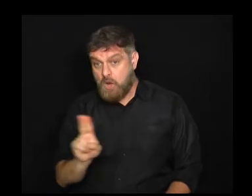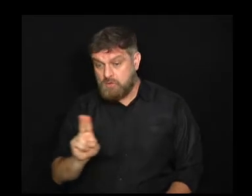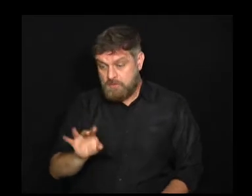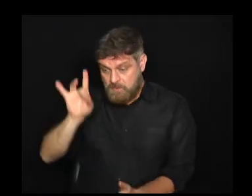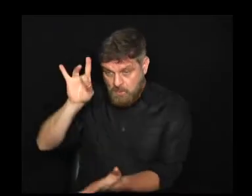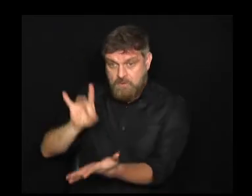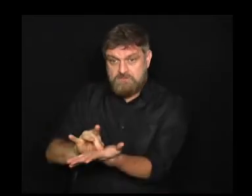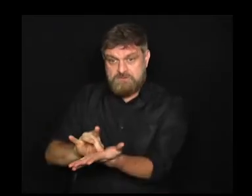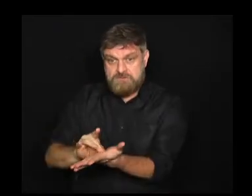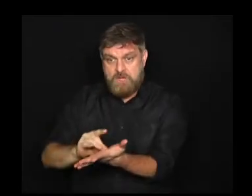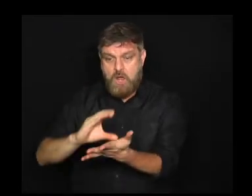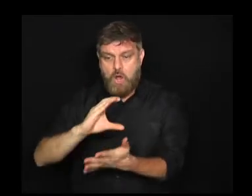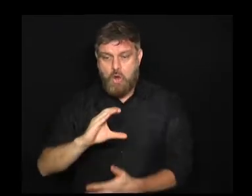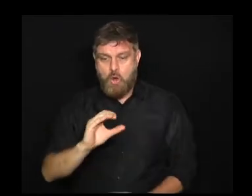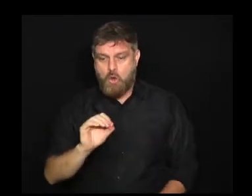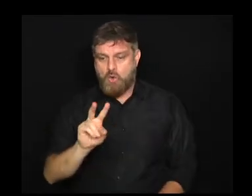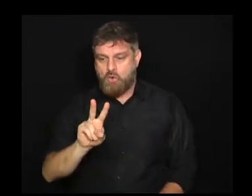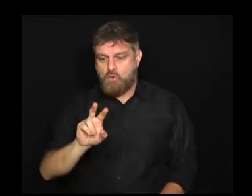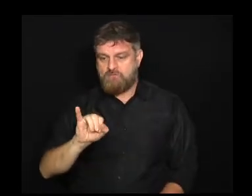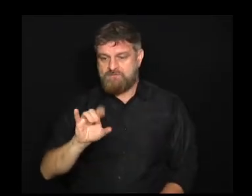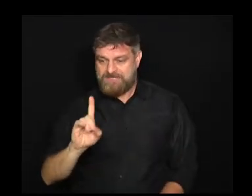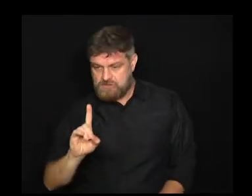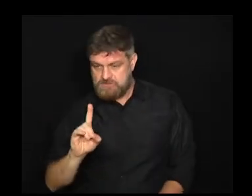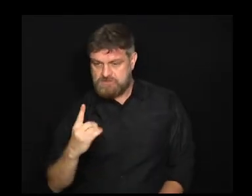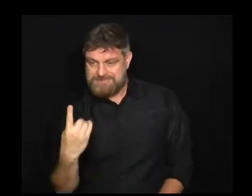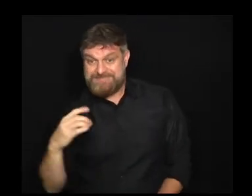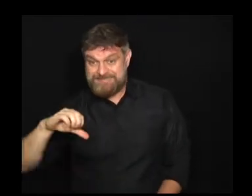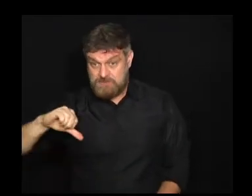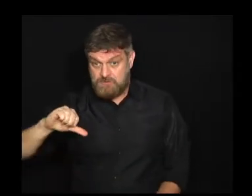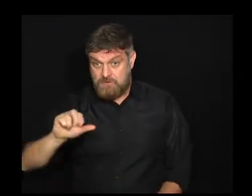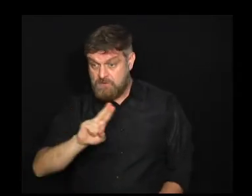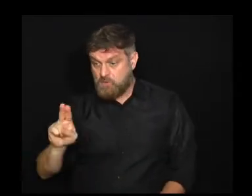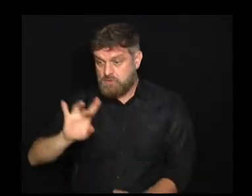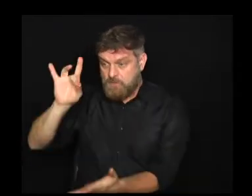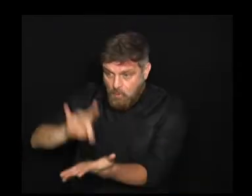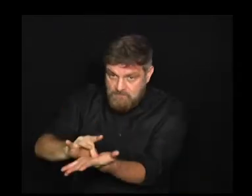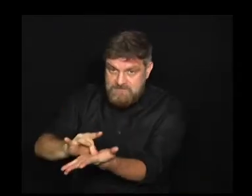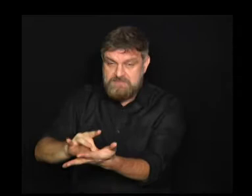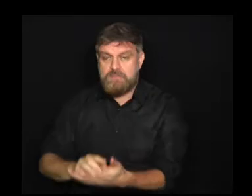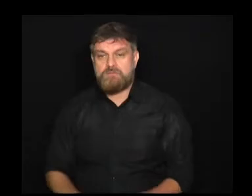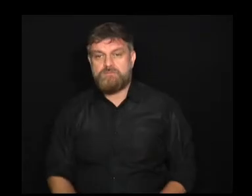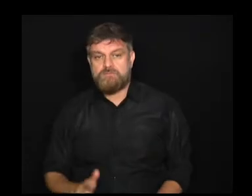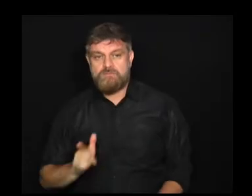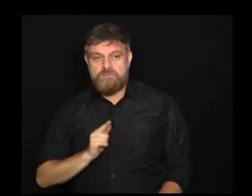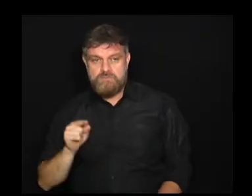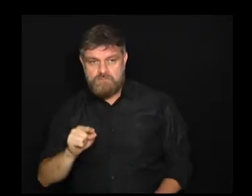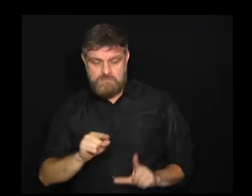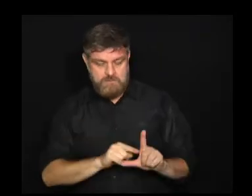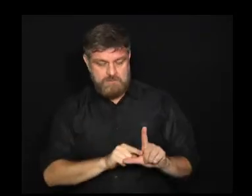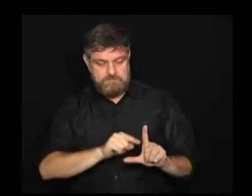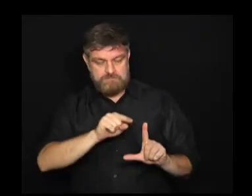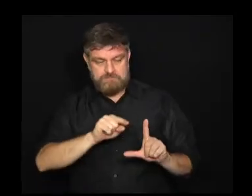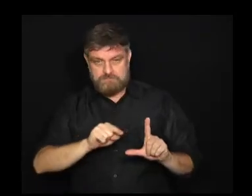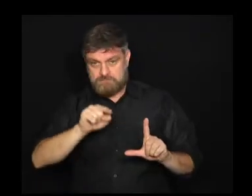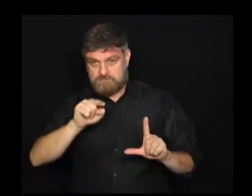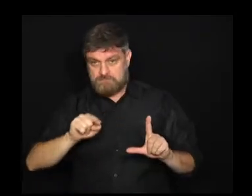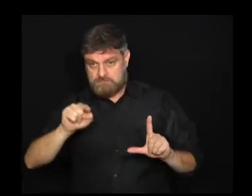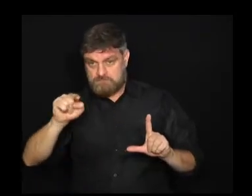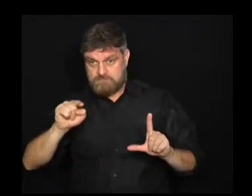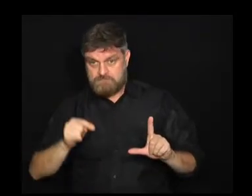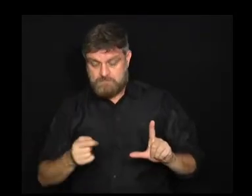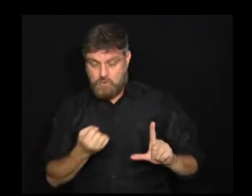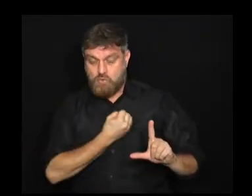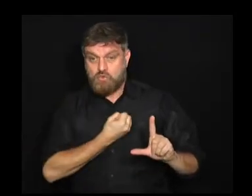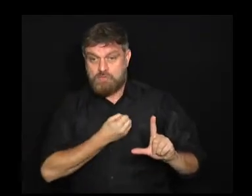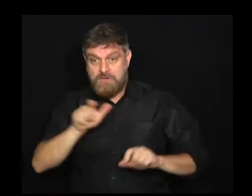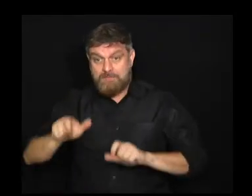oficial Covid-19. Então, o que aconteceu? Você pode verificar que a curva de aumento da epidemia